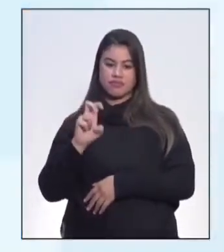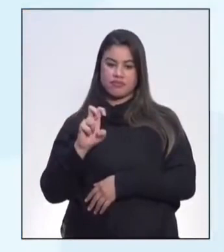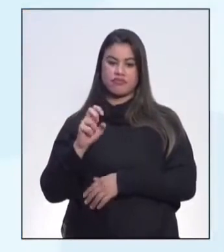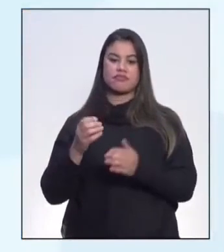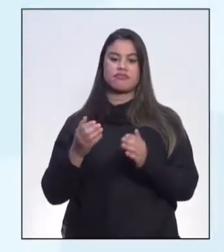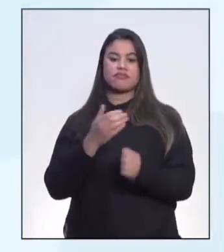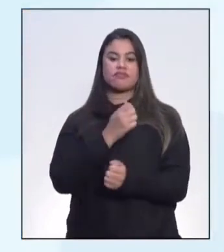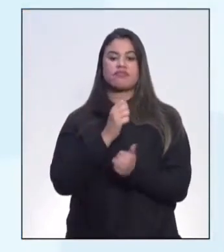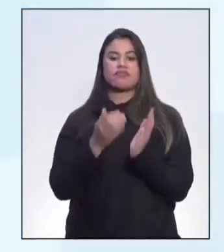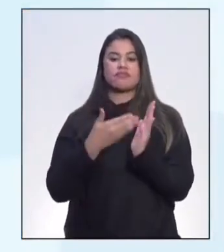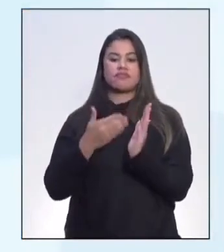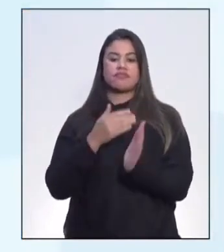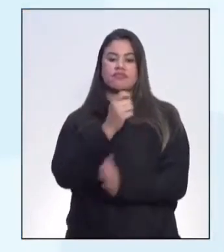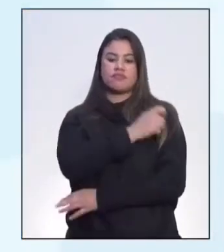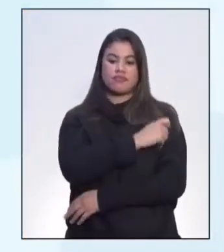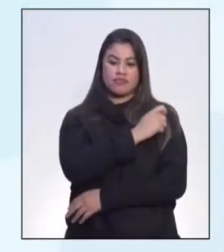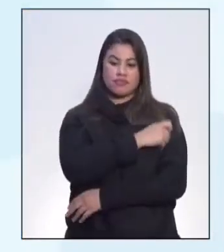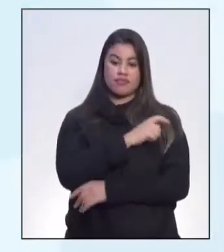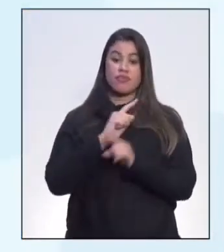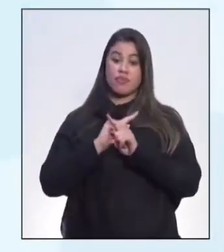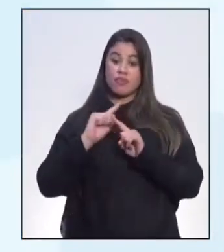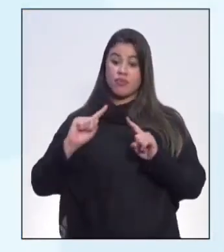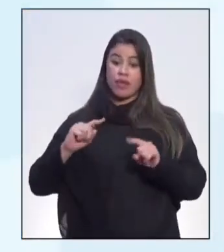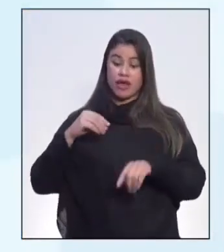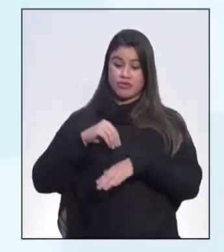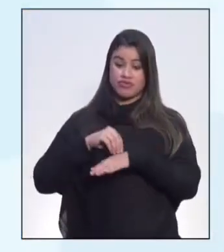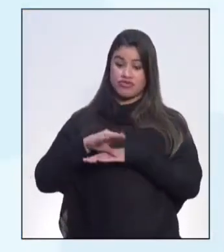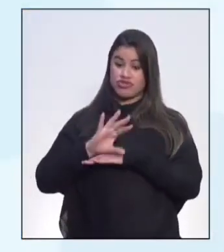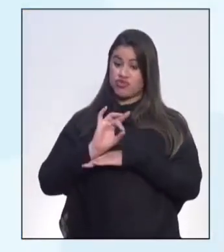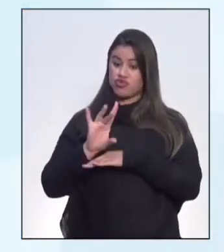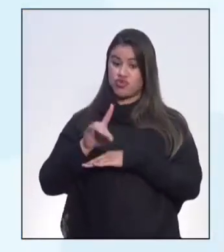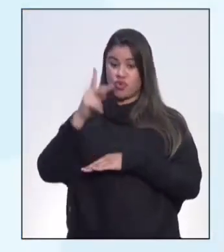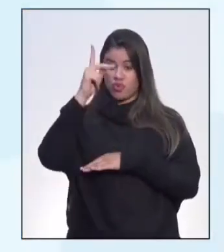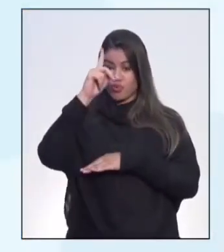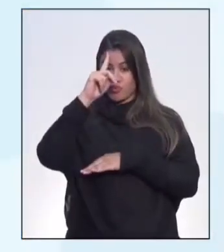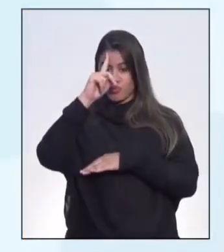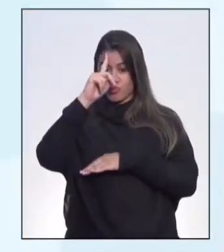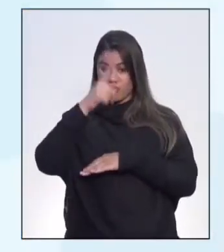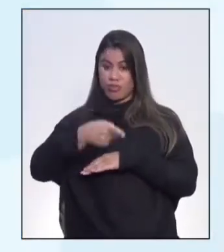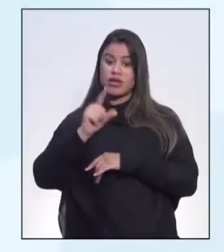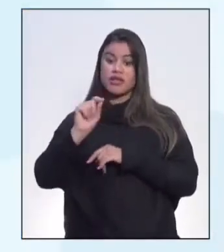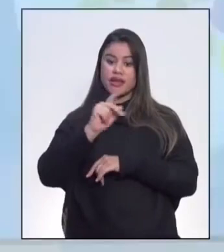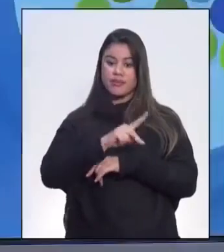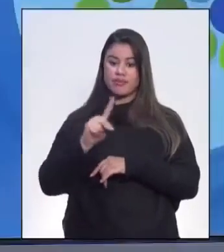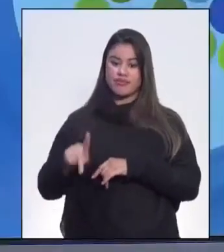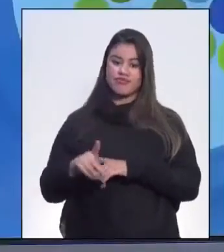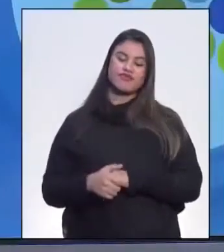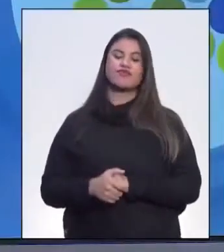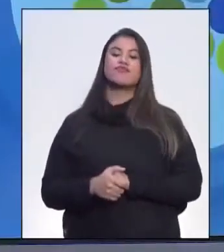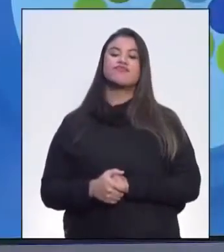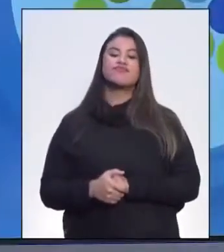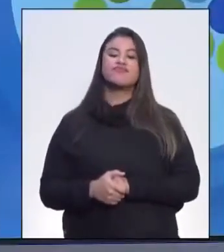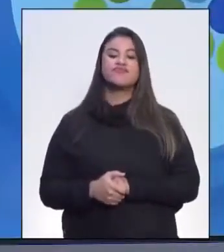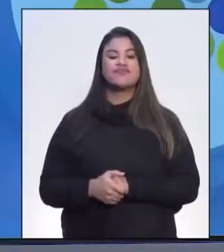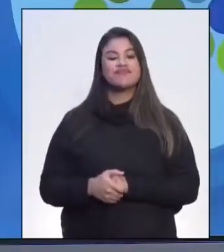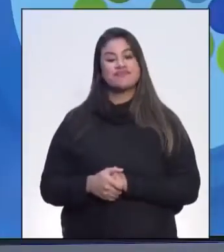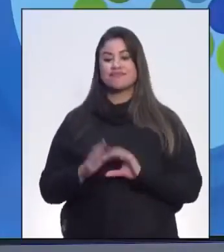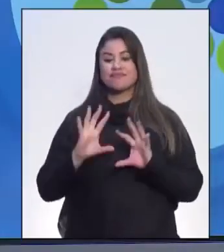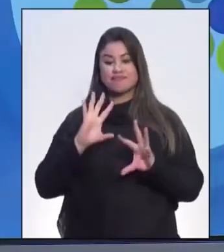mas quem dá a palavra final é seu professor. A gente está sugerindo. Tudo bem, gente? No mais, o que eu tinha para dizer é